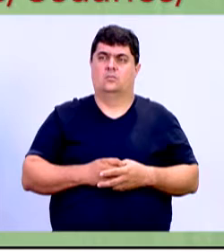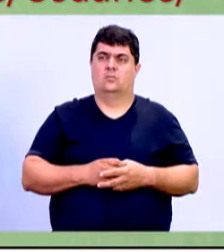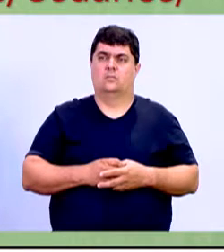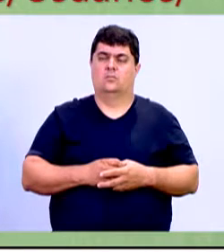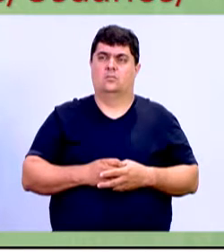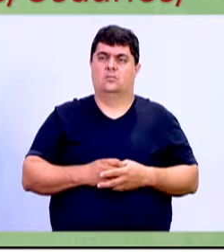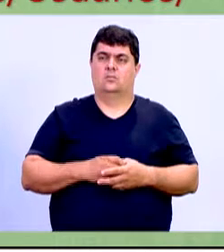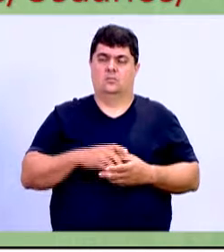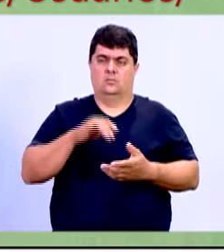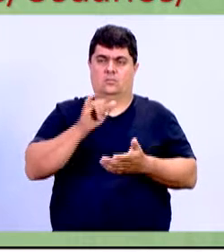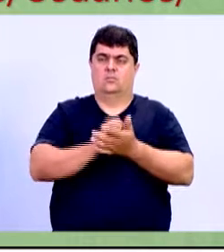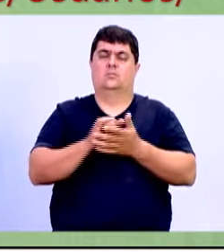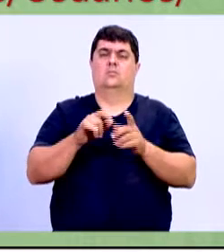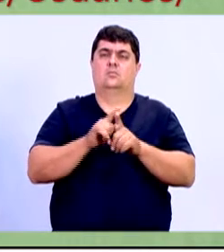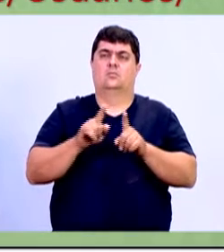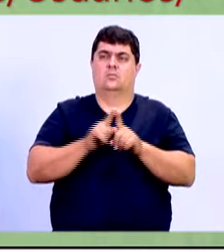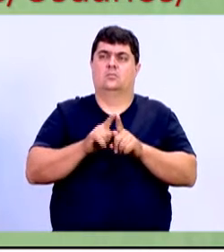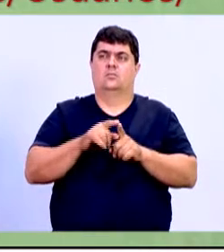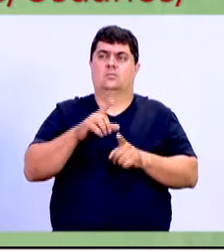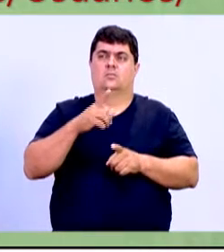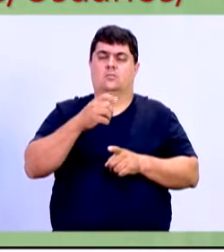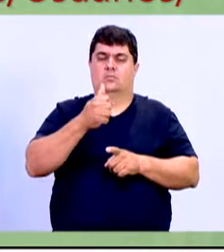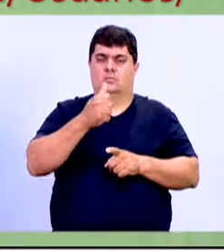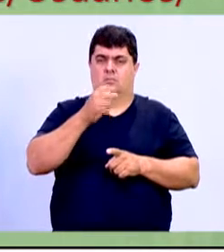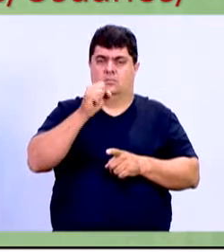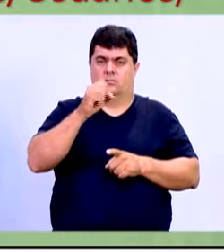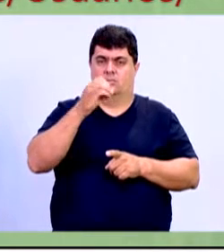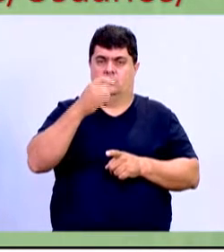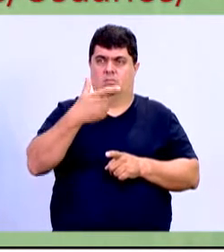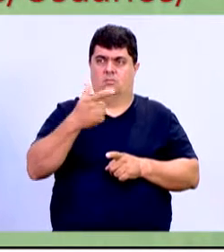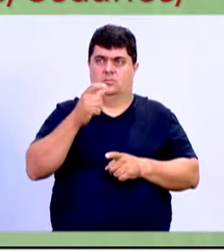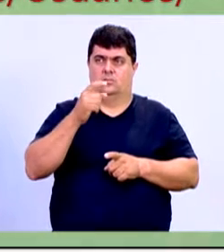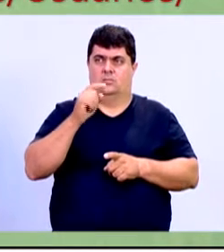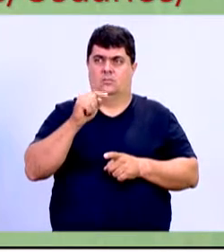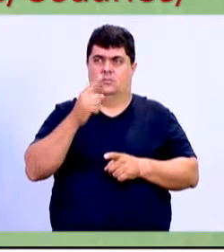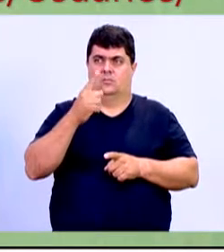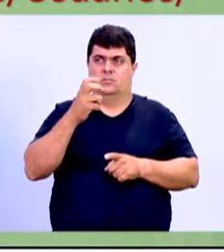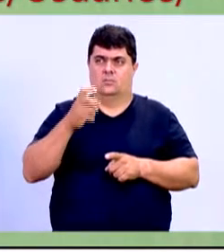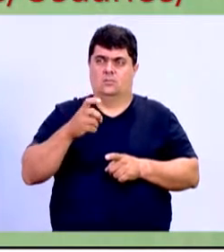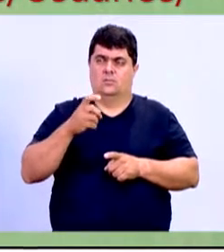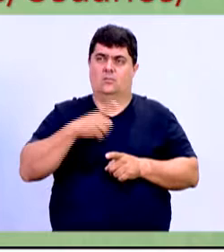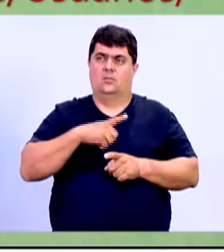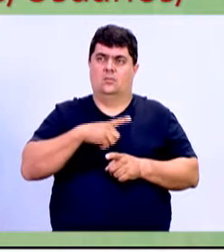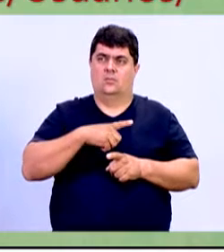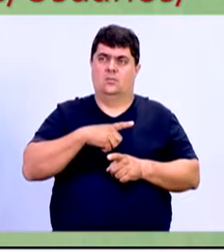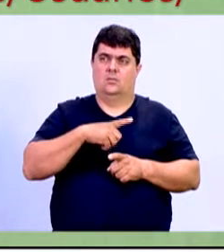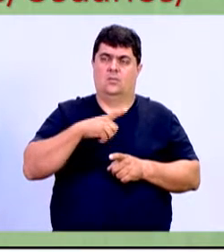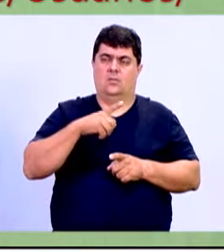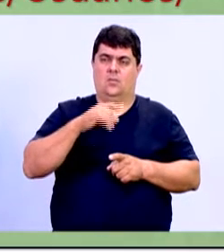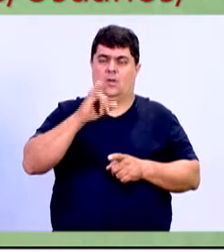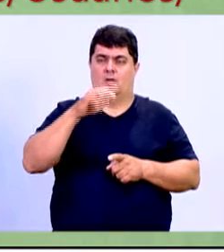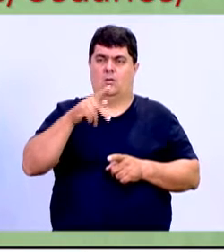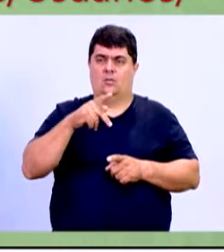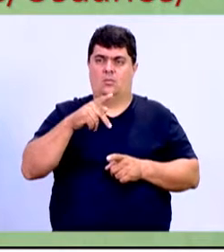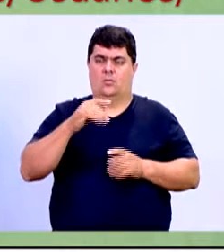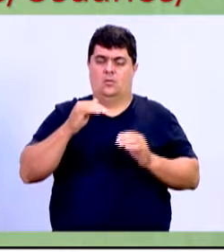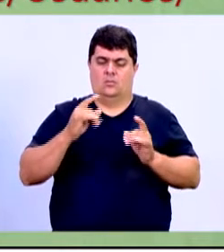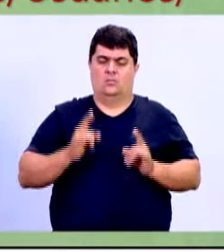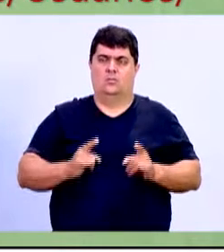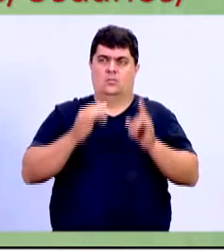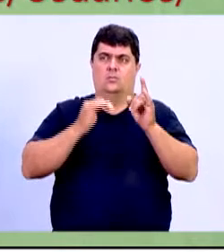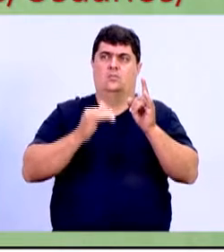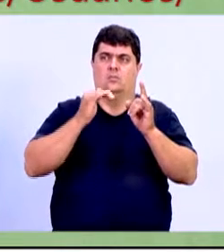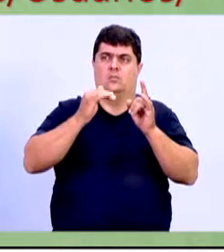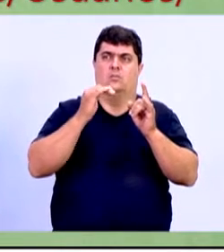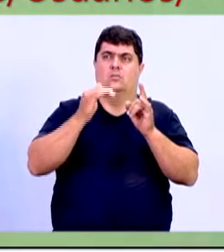Foi instalado lá no tribunal também a autenticação 802.1x, em que temos faixa de IP para cada andar, tá? Então,